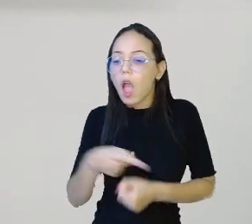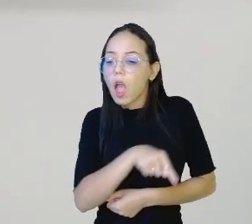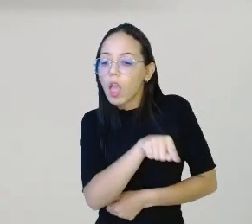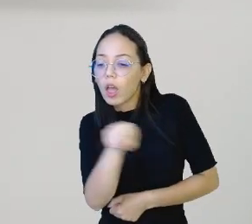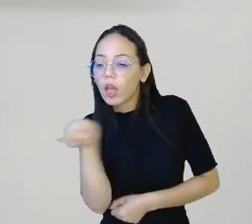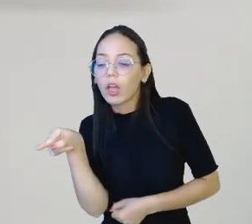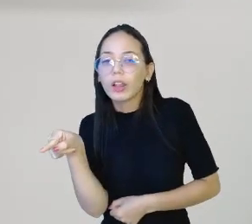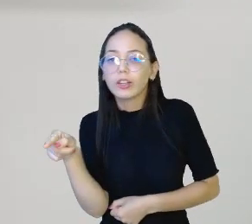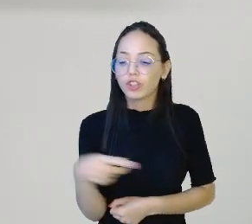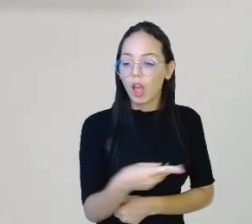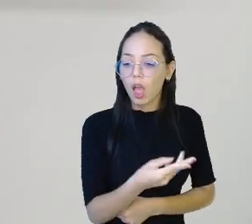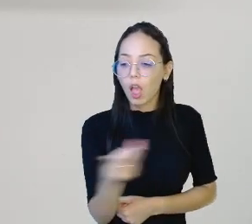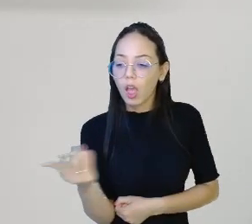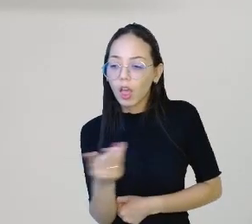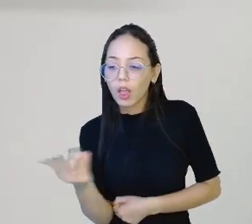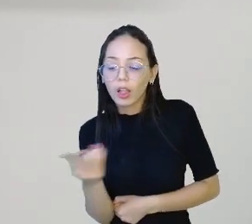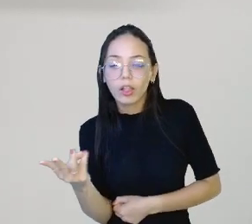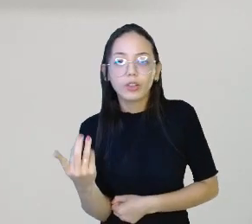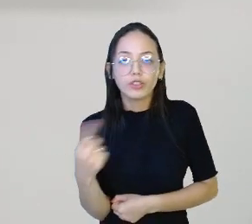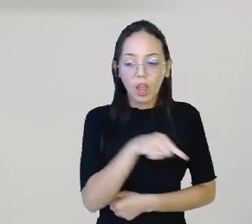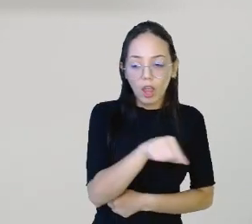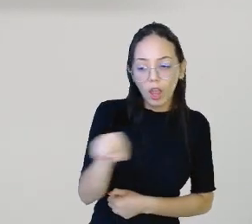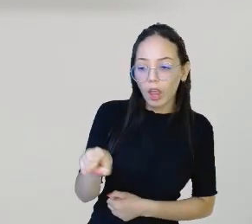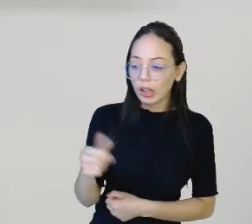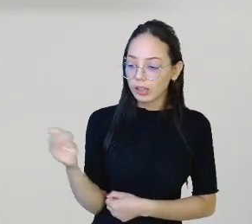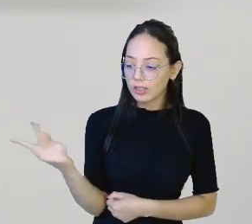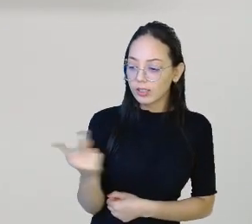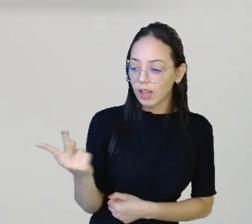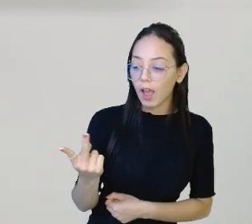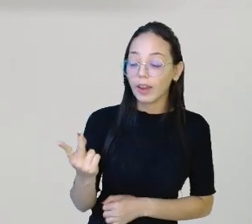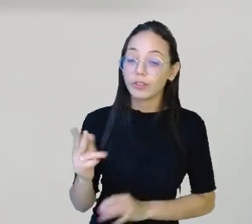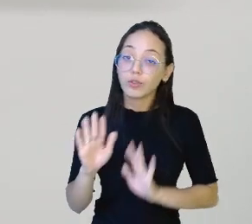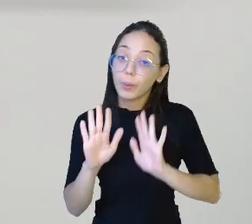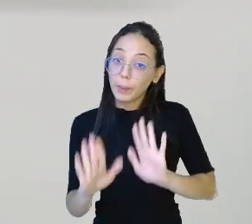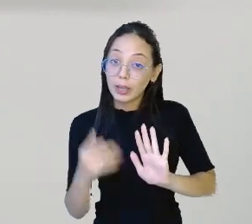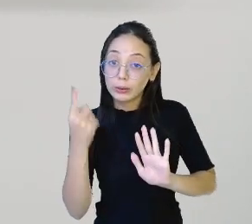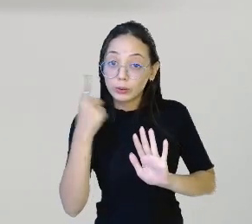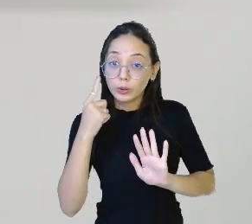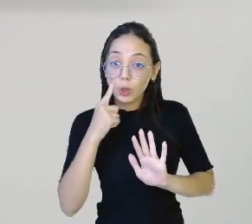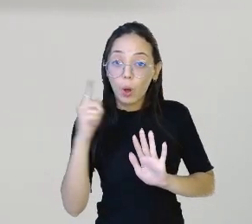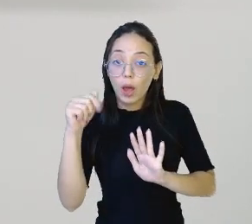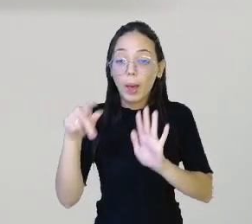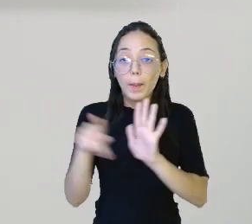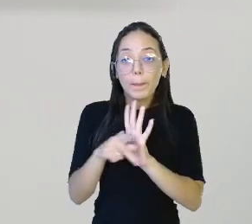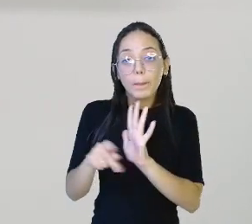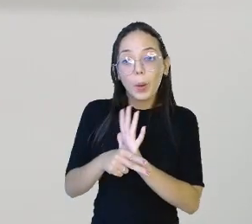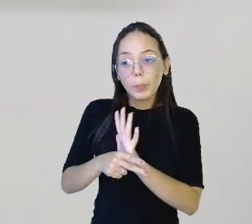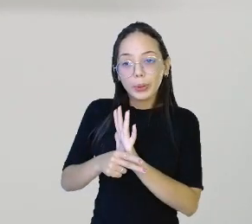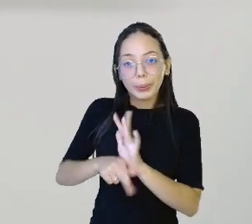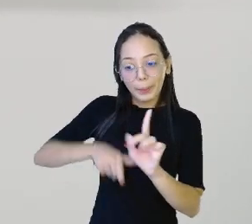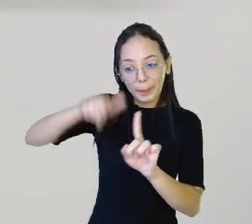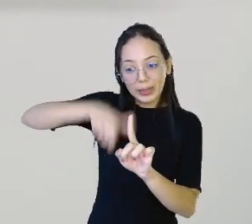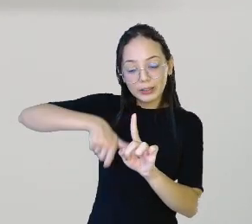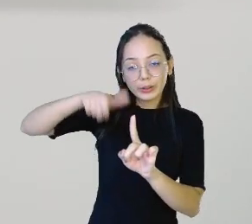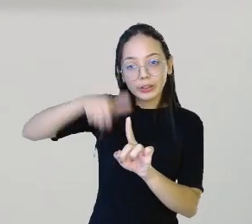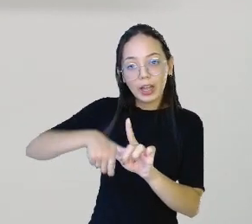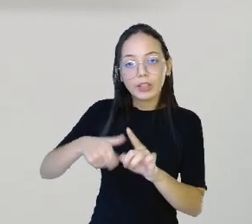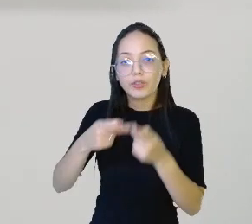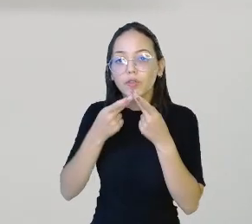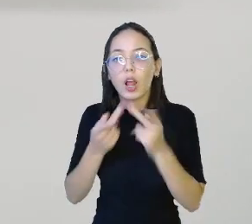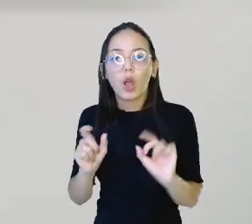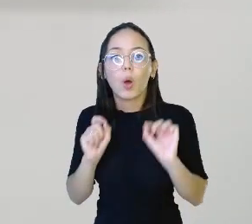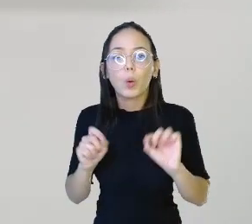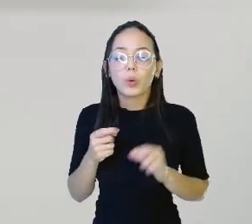de outras pessoas. Ele, eles, ela. Mas quando for um narrador personagem, ele poderá